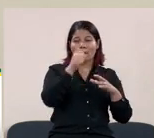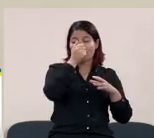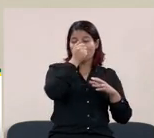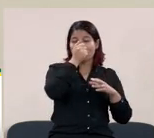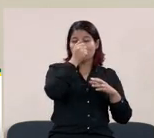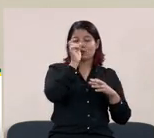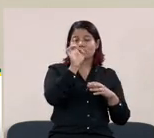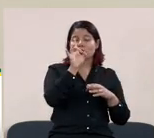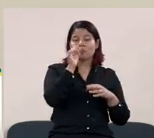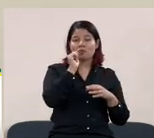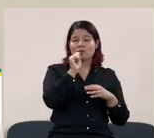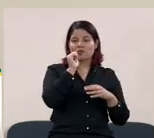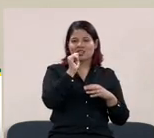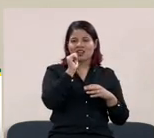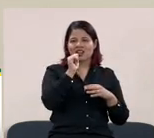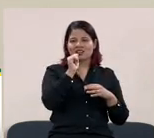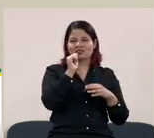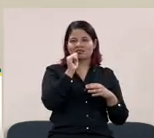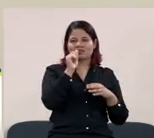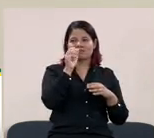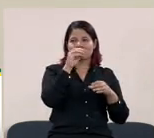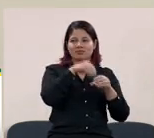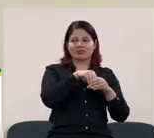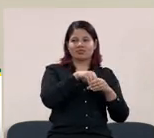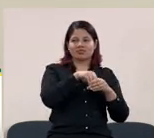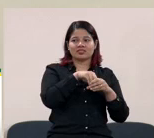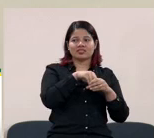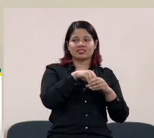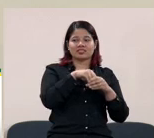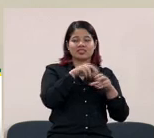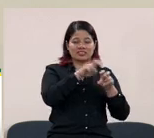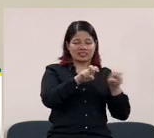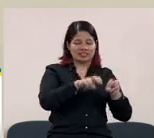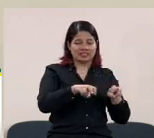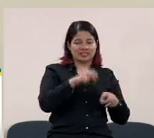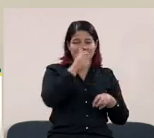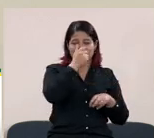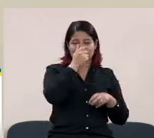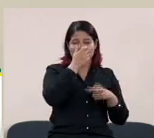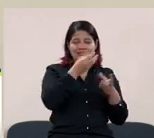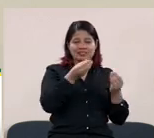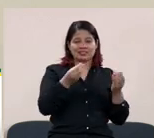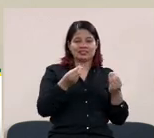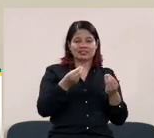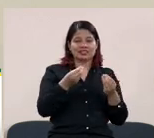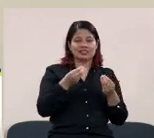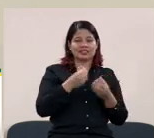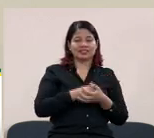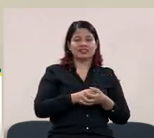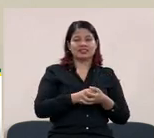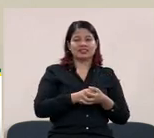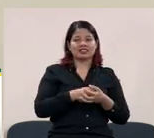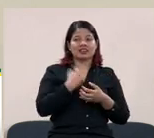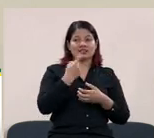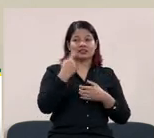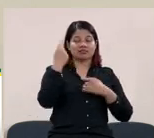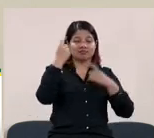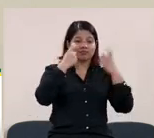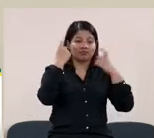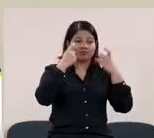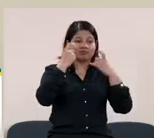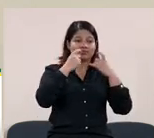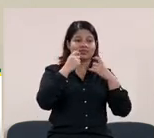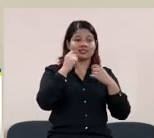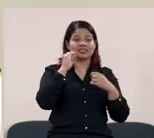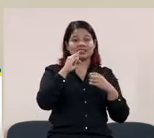mulheres, dentro de uma viagem e não ter cadeiras. Então, a vinda desse povo para cá,